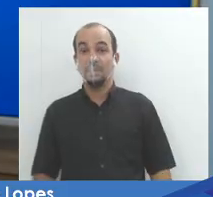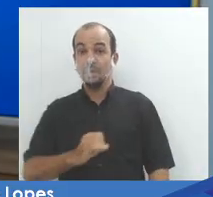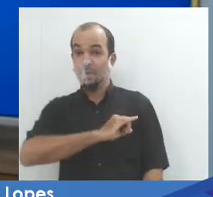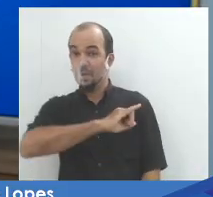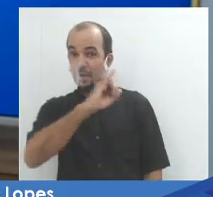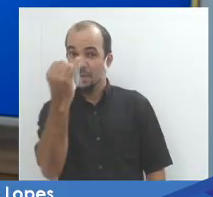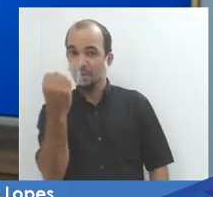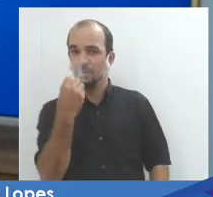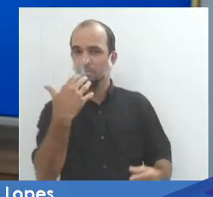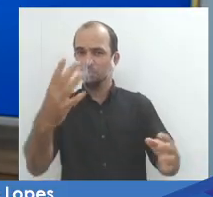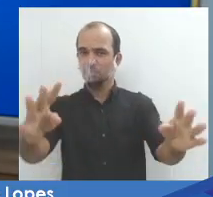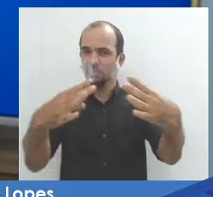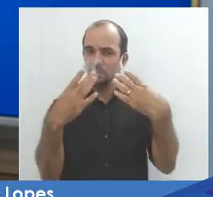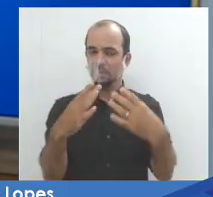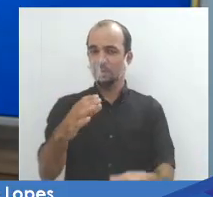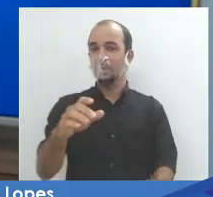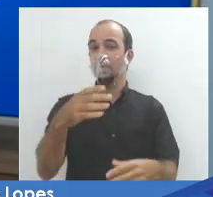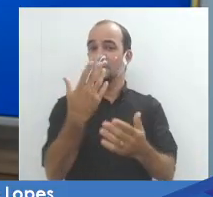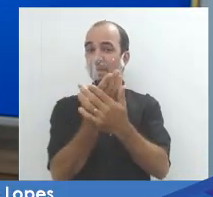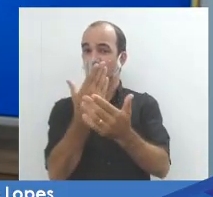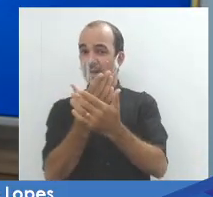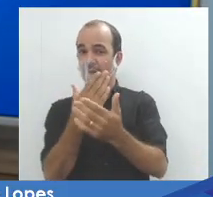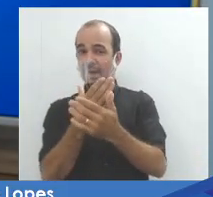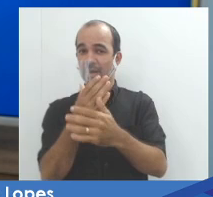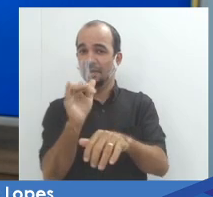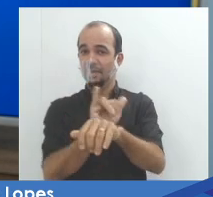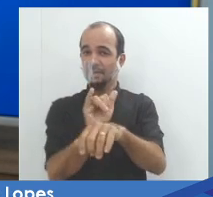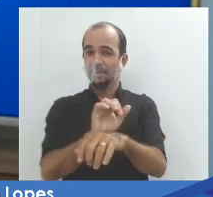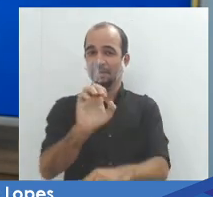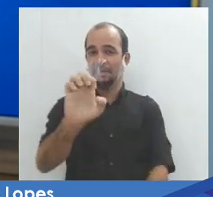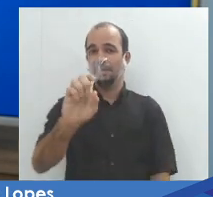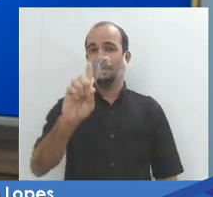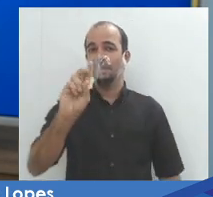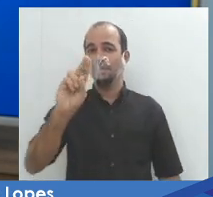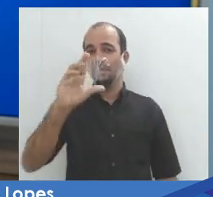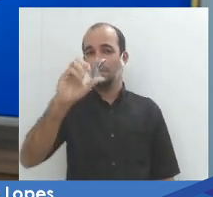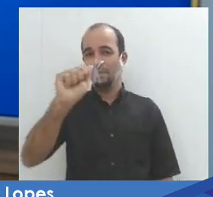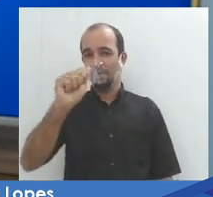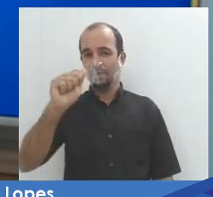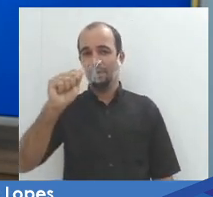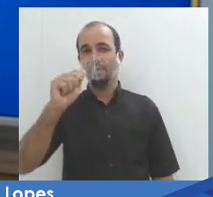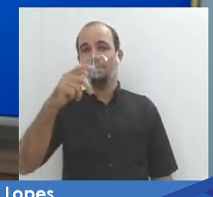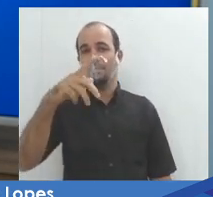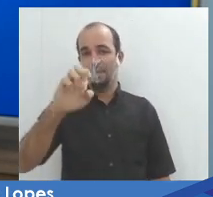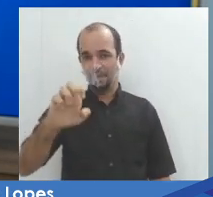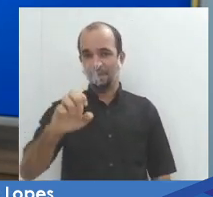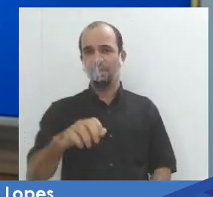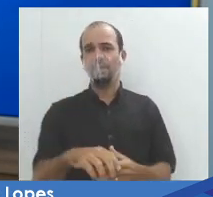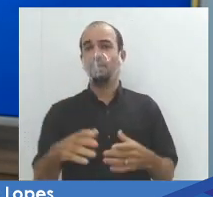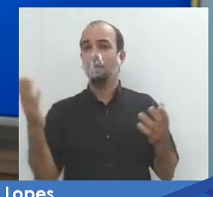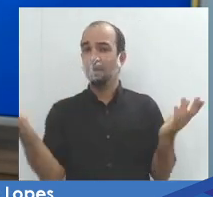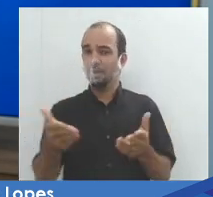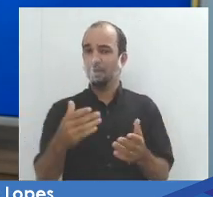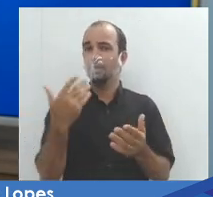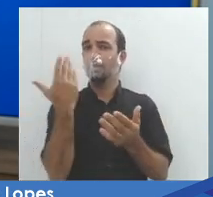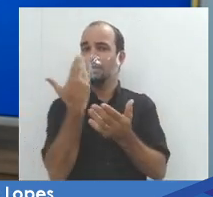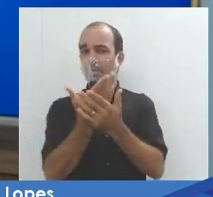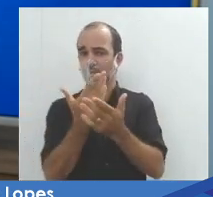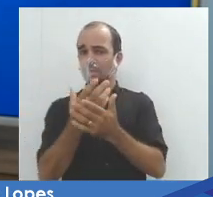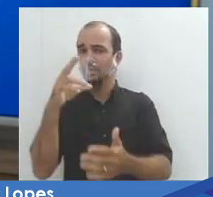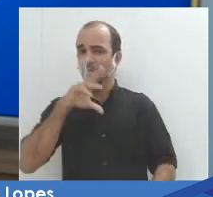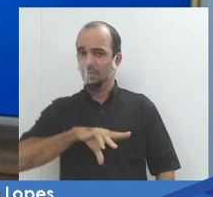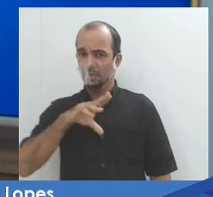Olá, pessoal ligado no EducaPE. Vamos começar mais uma aula de língua portuguesa voltada